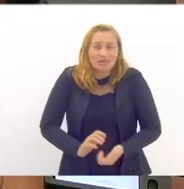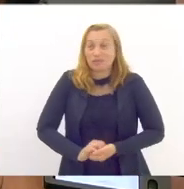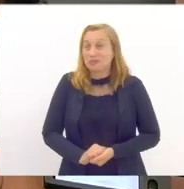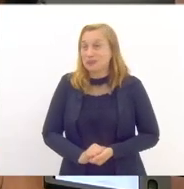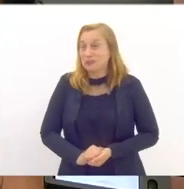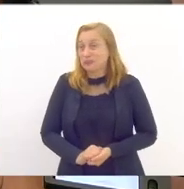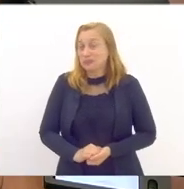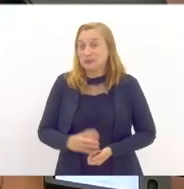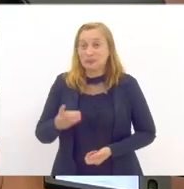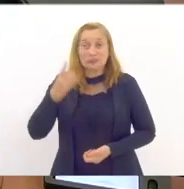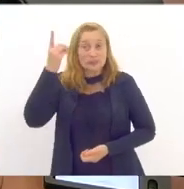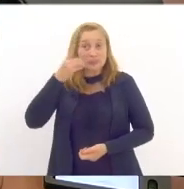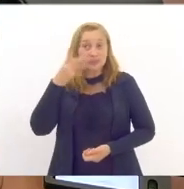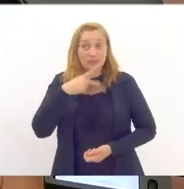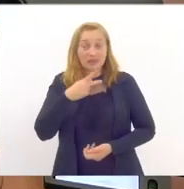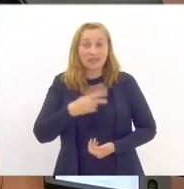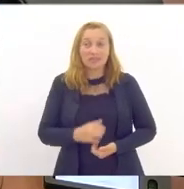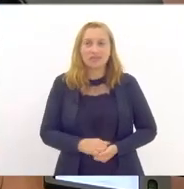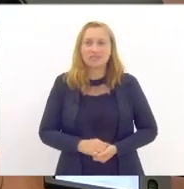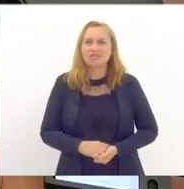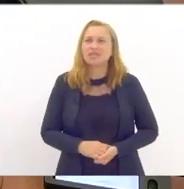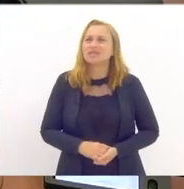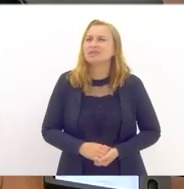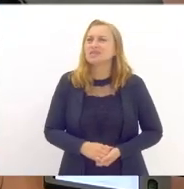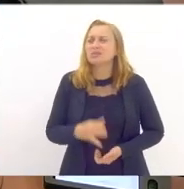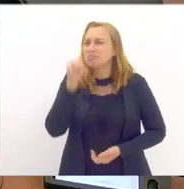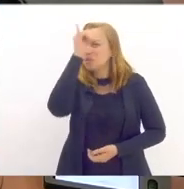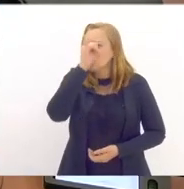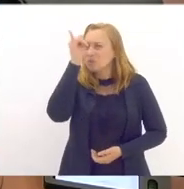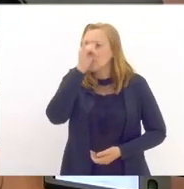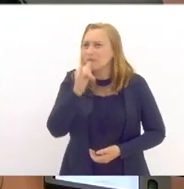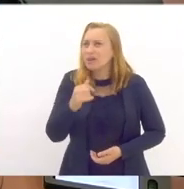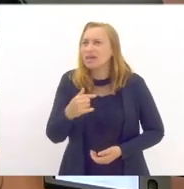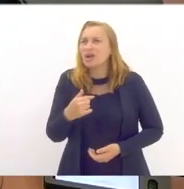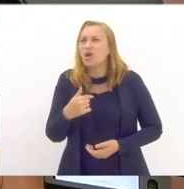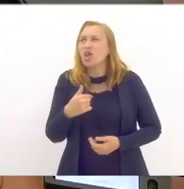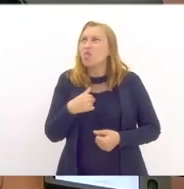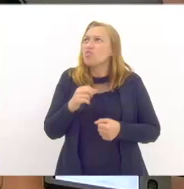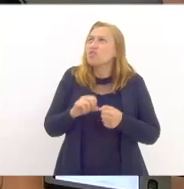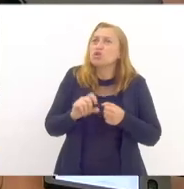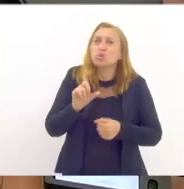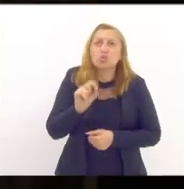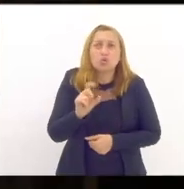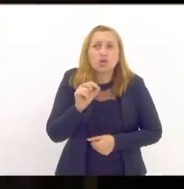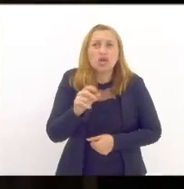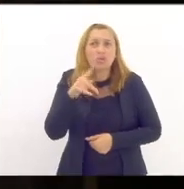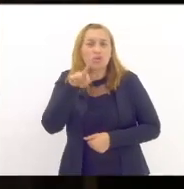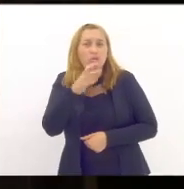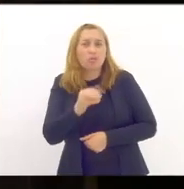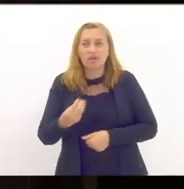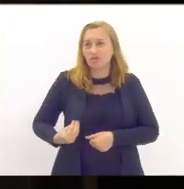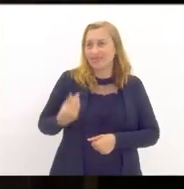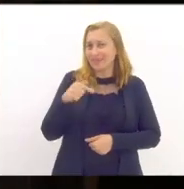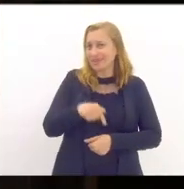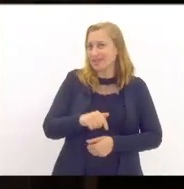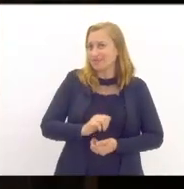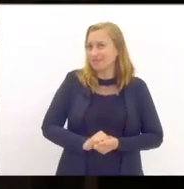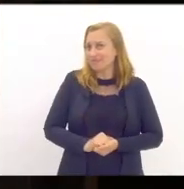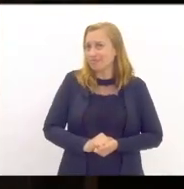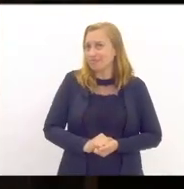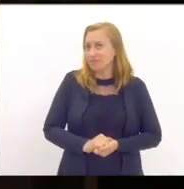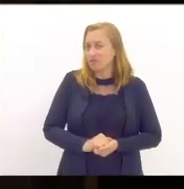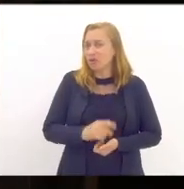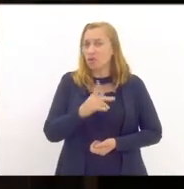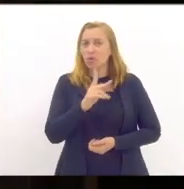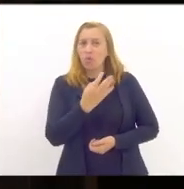Aí o deputado diz assim, que besteira eu devo ter feito para o Pedro estar aqui. O Eric